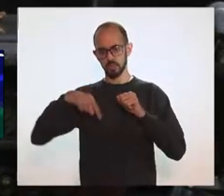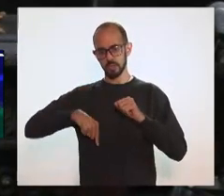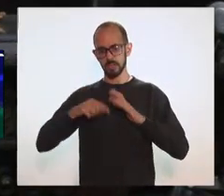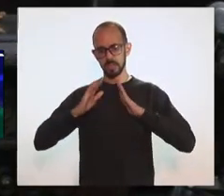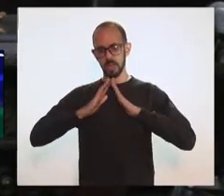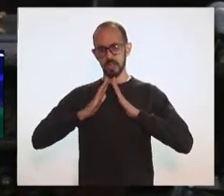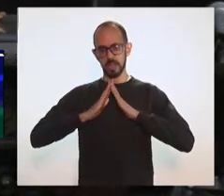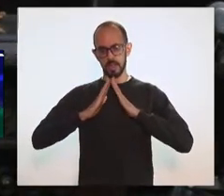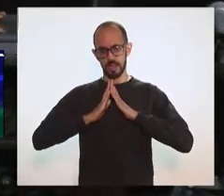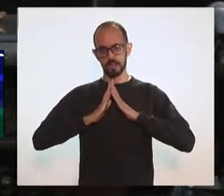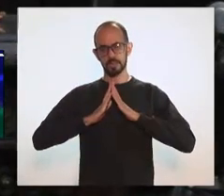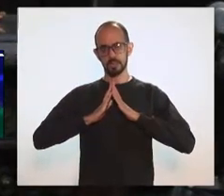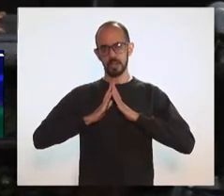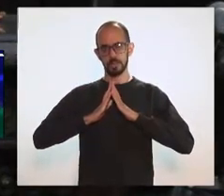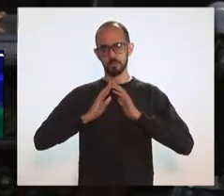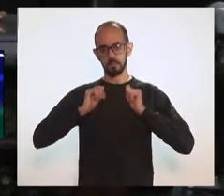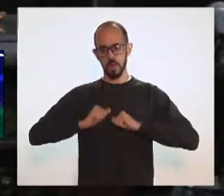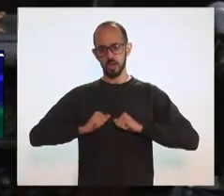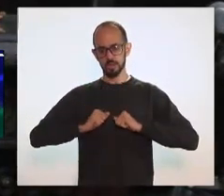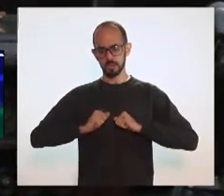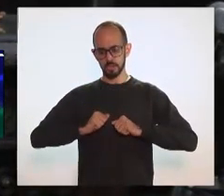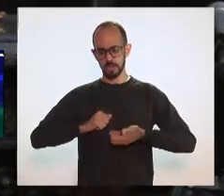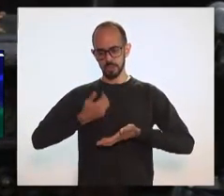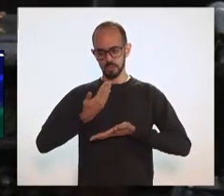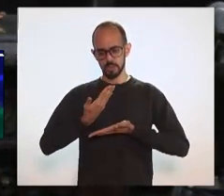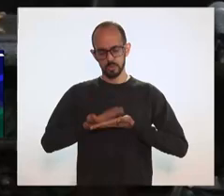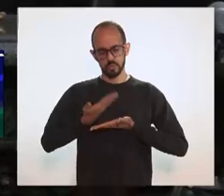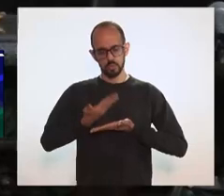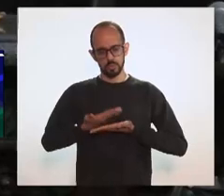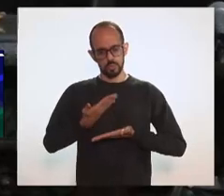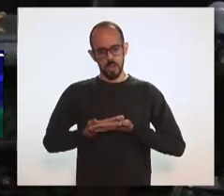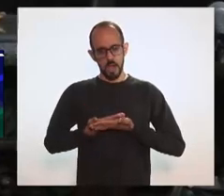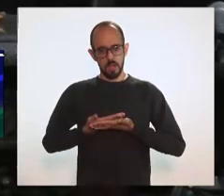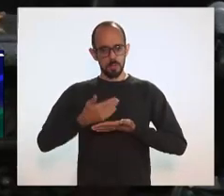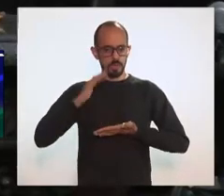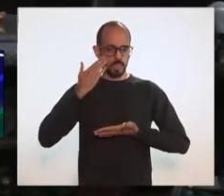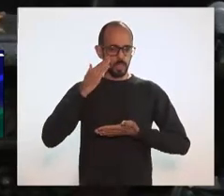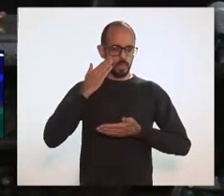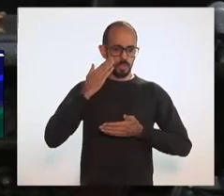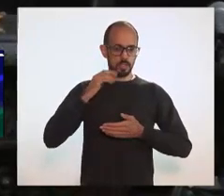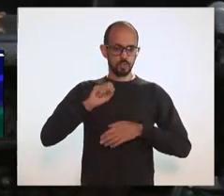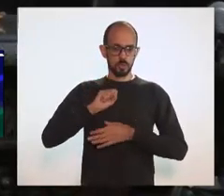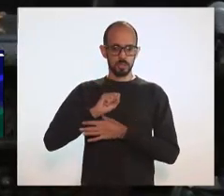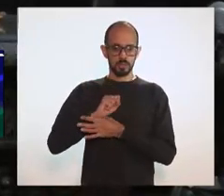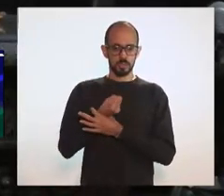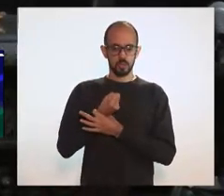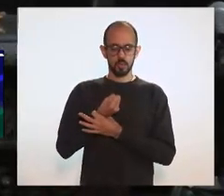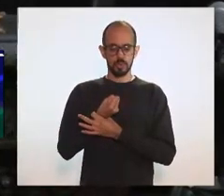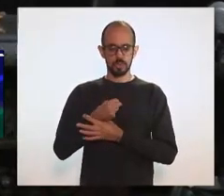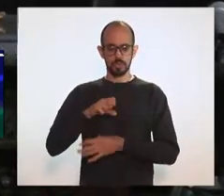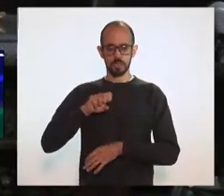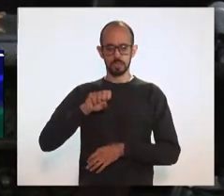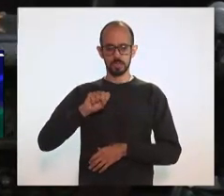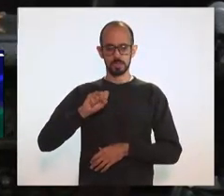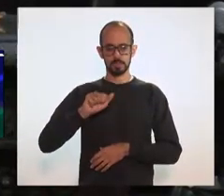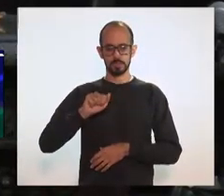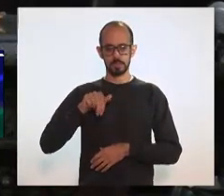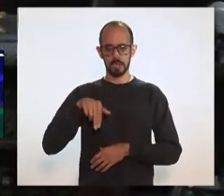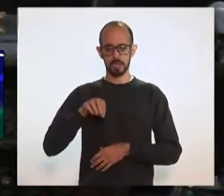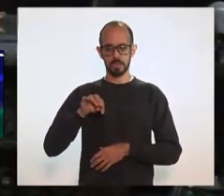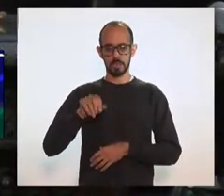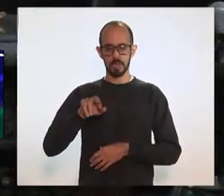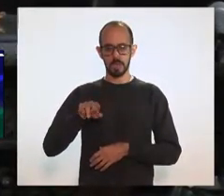inclusive, possa se debruçar com relação à segurança sanitária dentro da